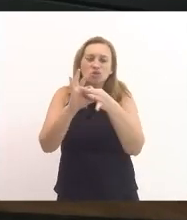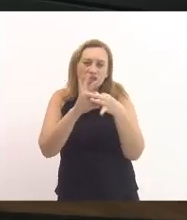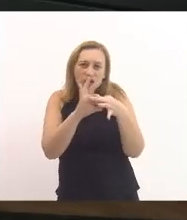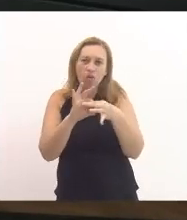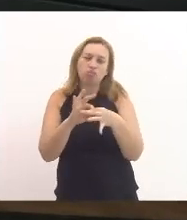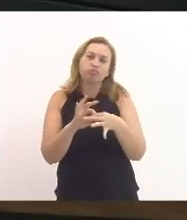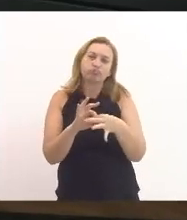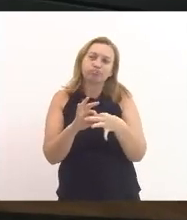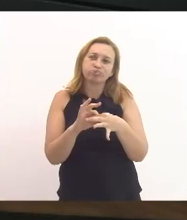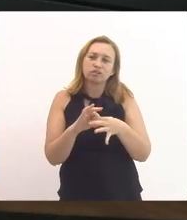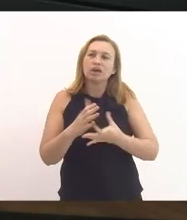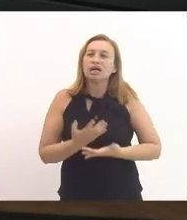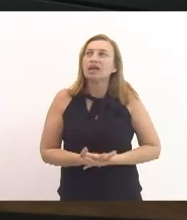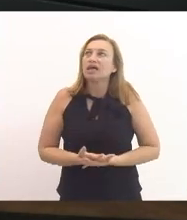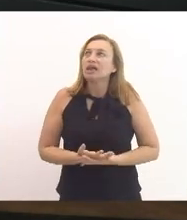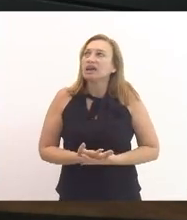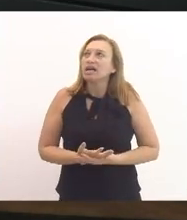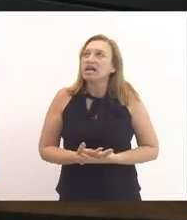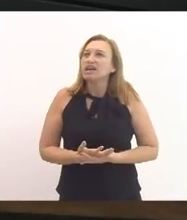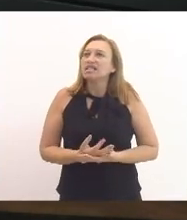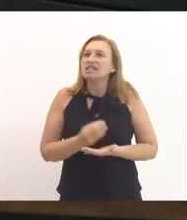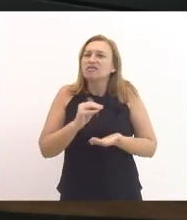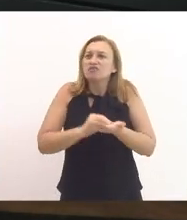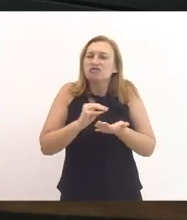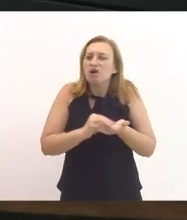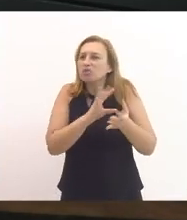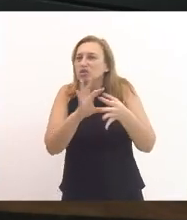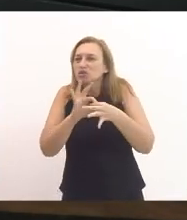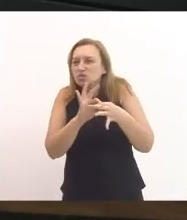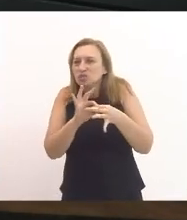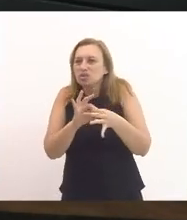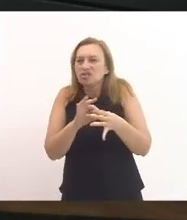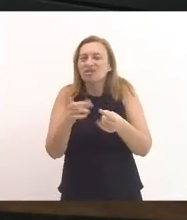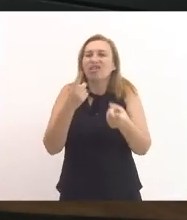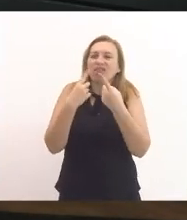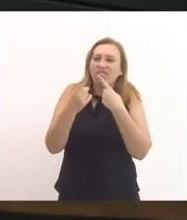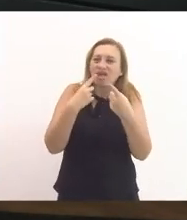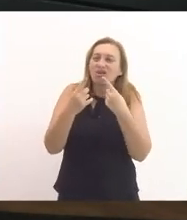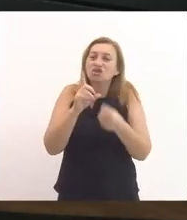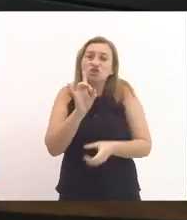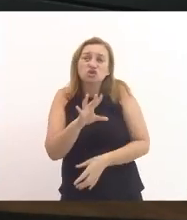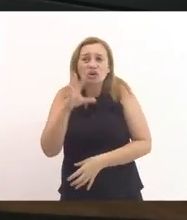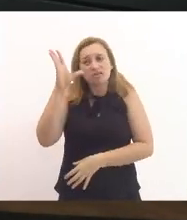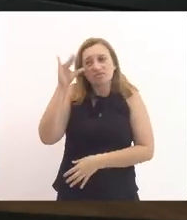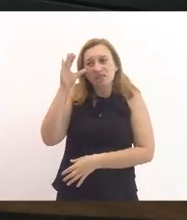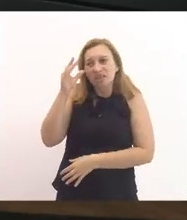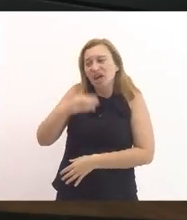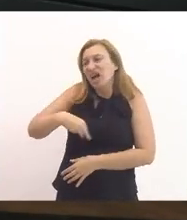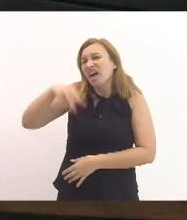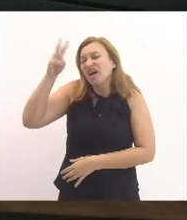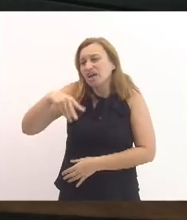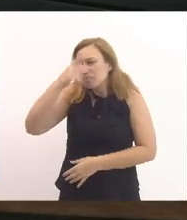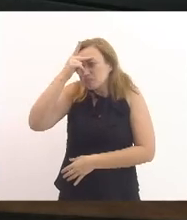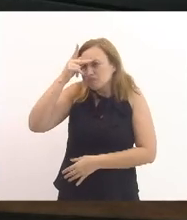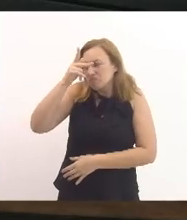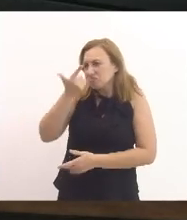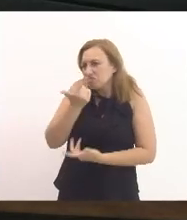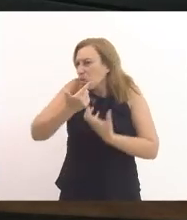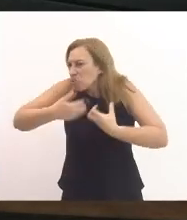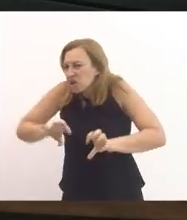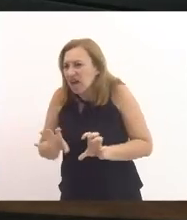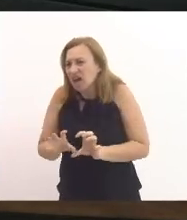União essa desunião o discurso de beligerante só interessam aqui não queremos ajudar